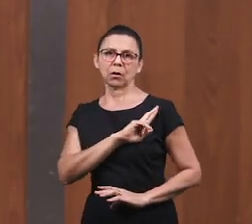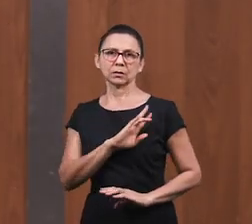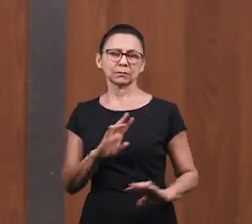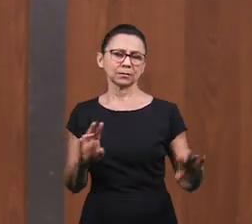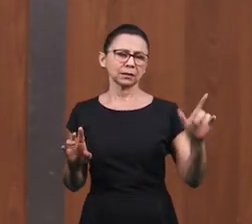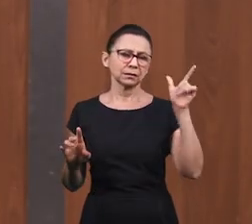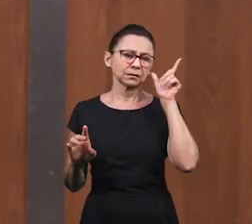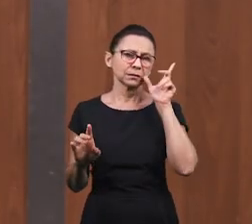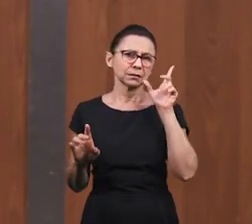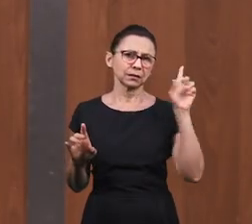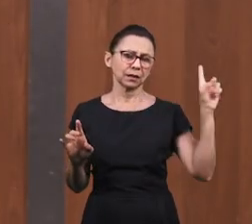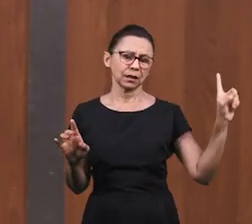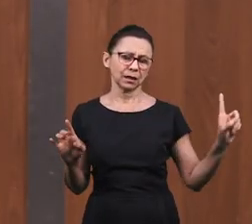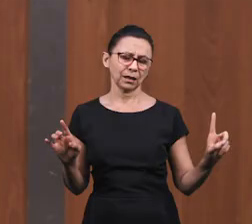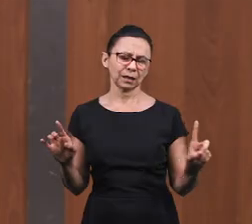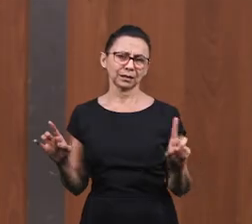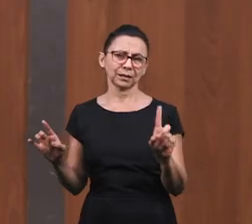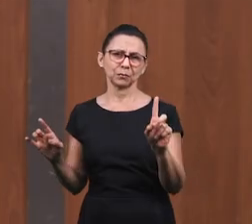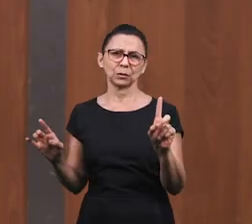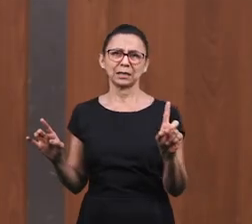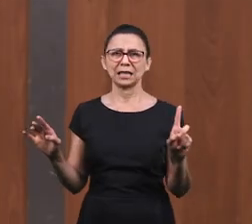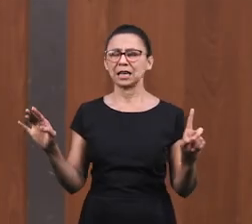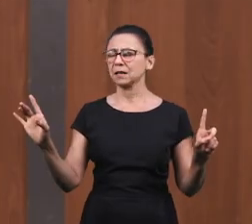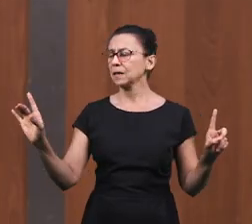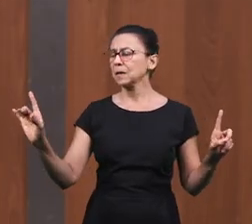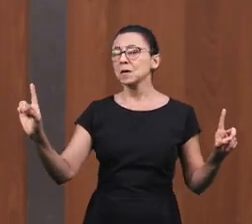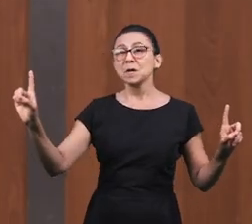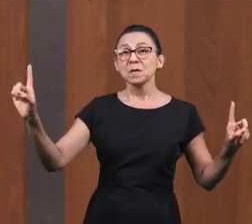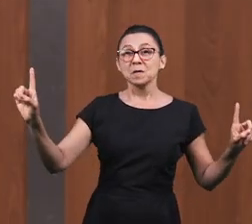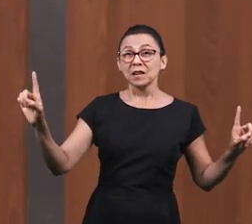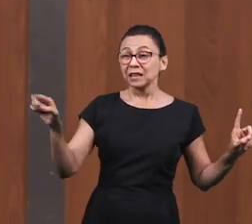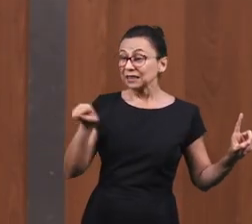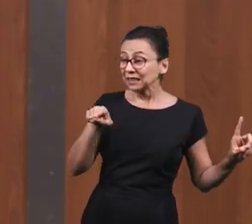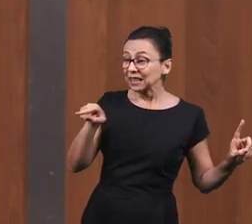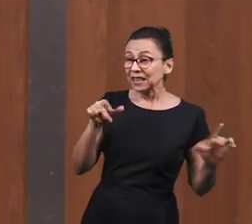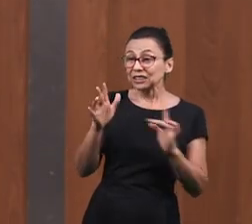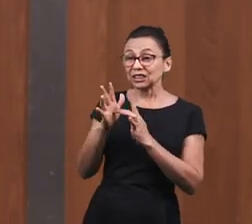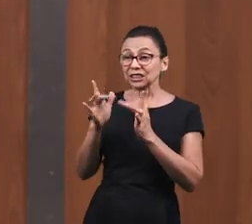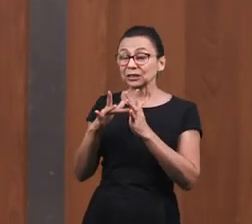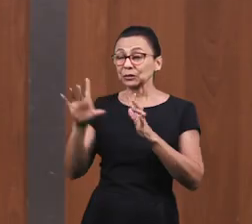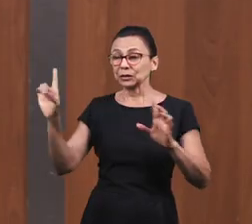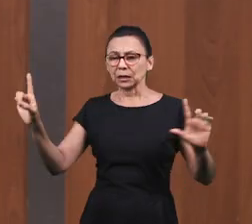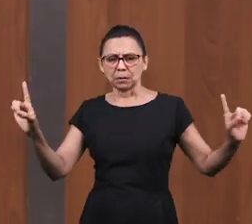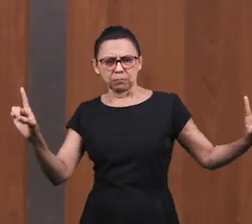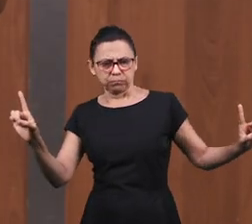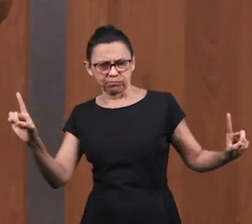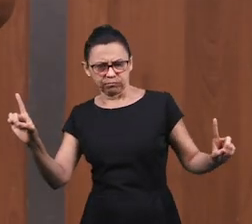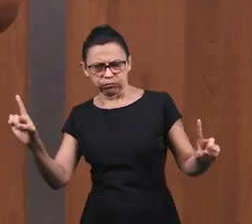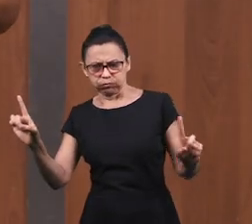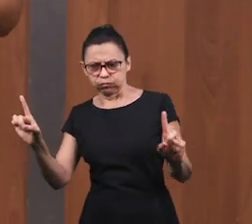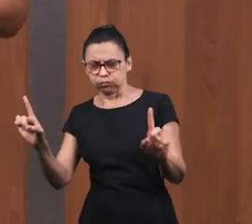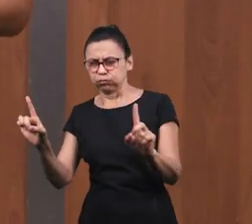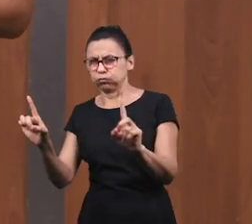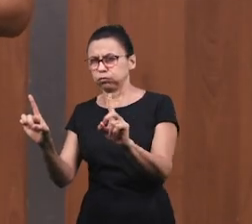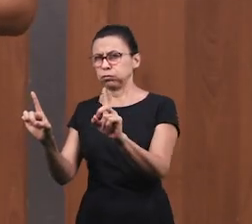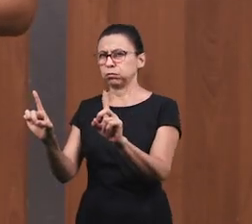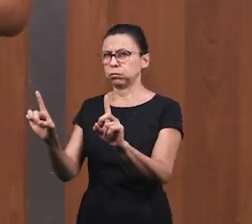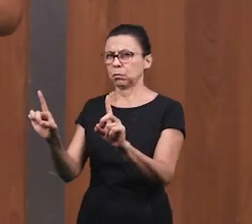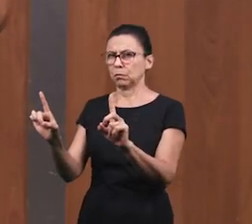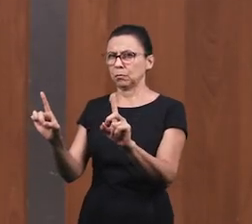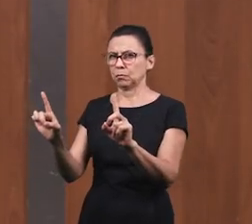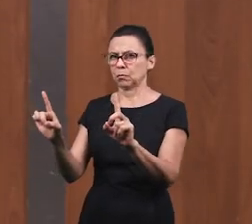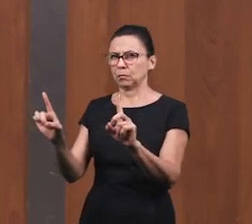Mas aquela mulher nada a deteve. Mesmo que as pessoas não estivessem gostando que ela estivesse